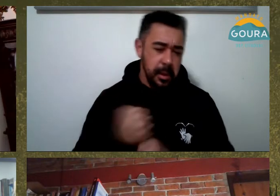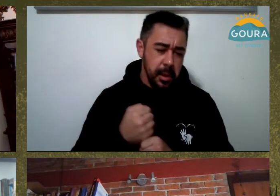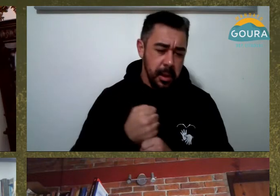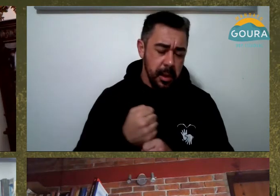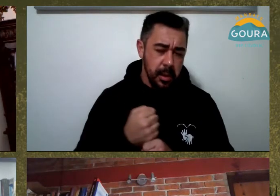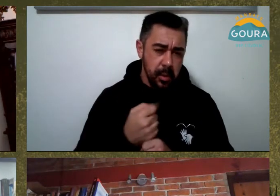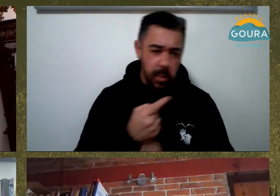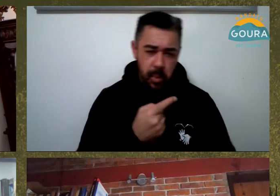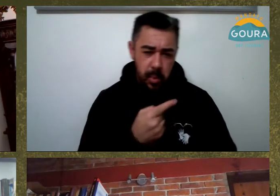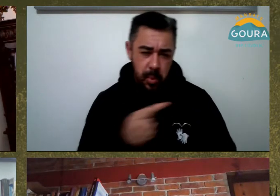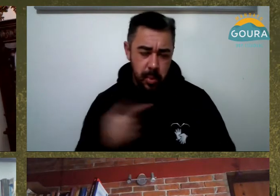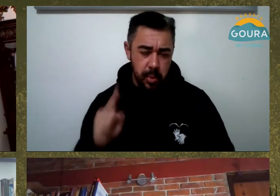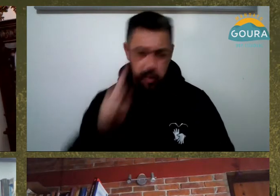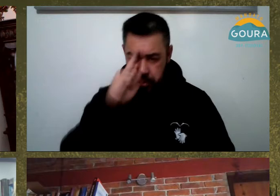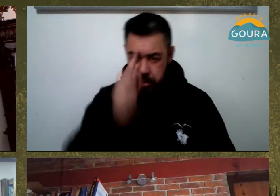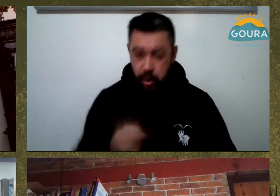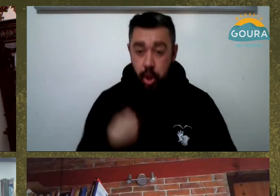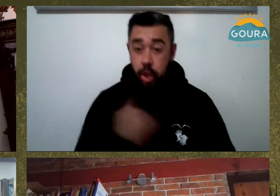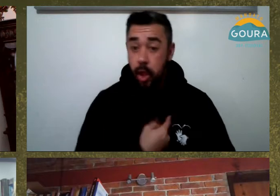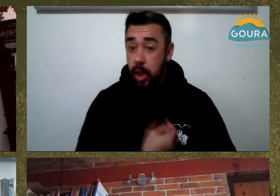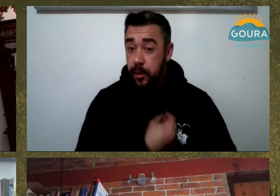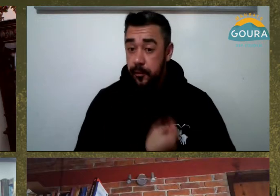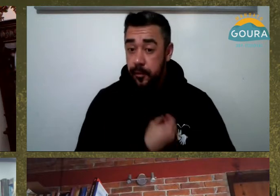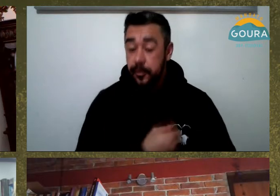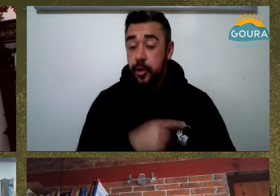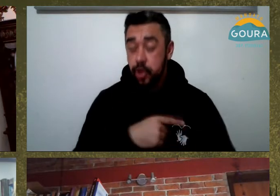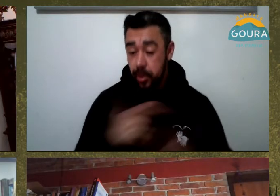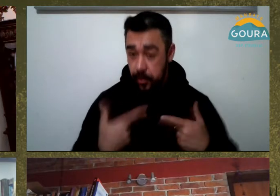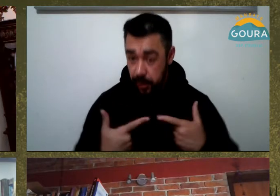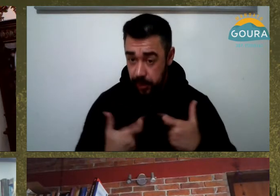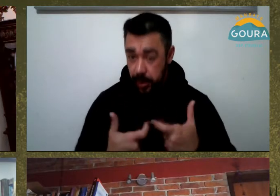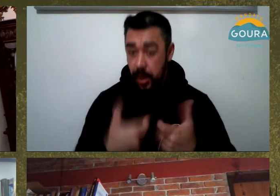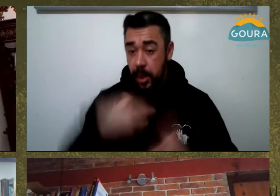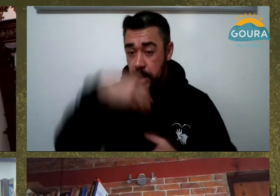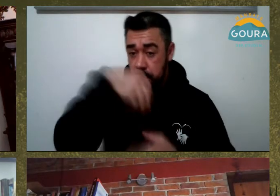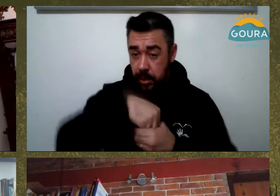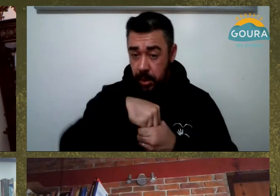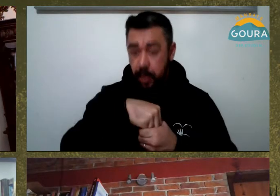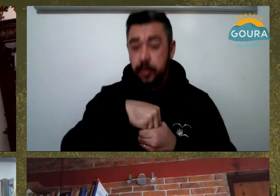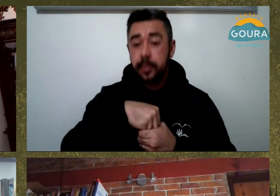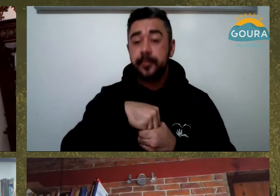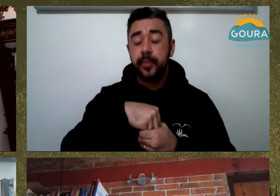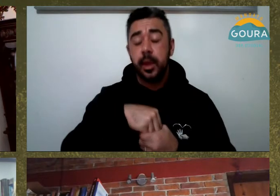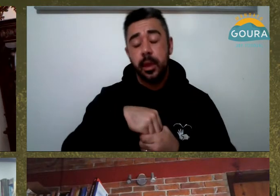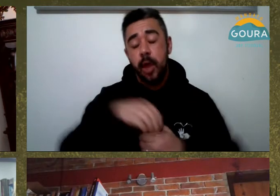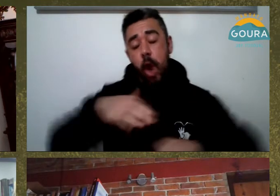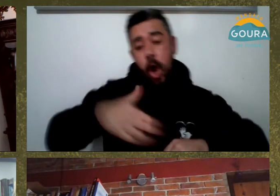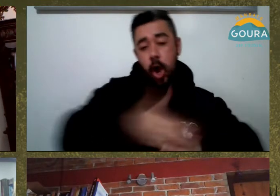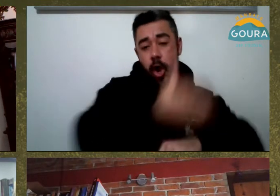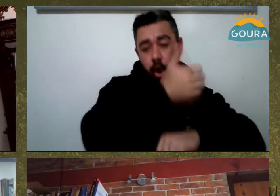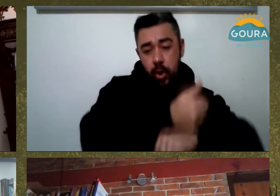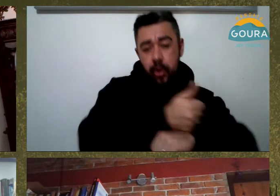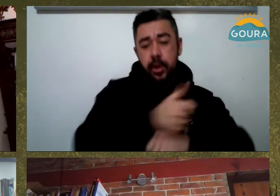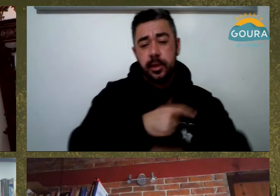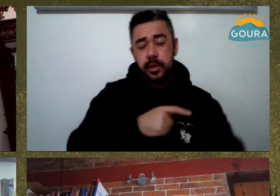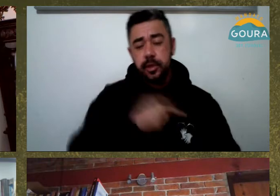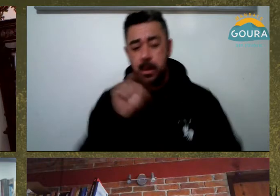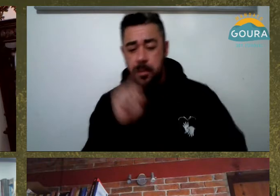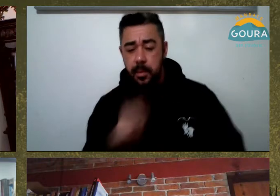em simultâneo uma guerra colonial nas antigas colónias portuguesas, Angola,